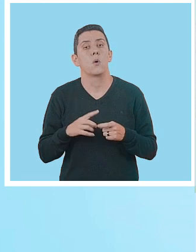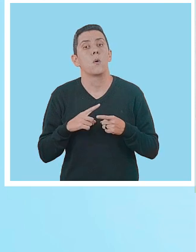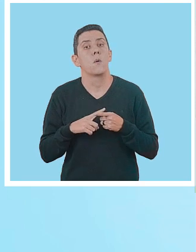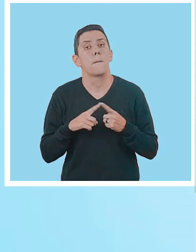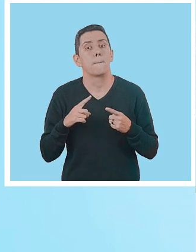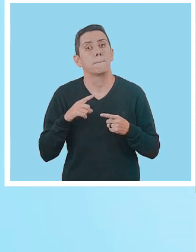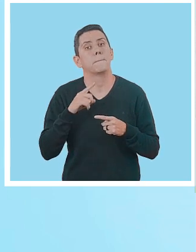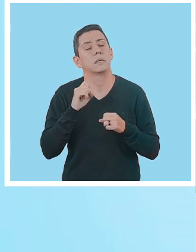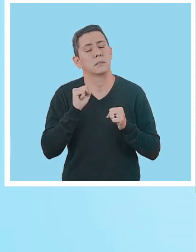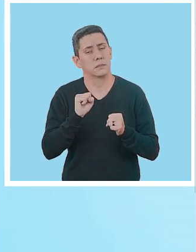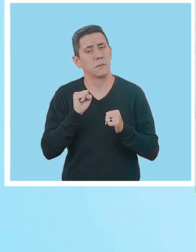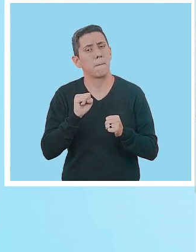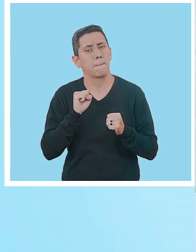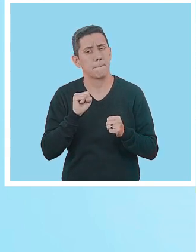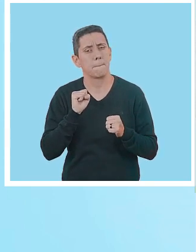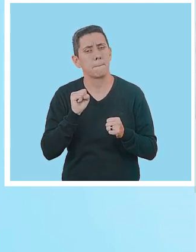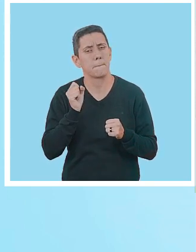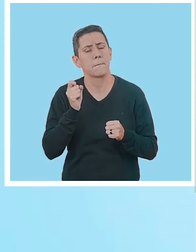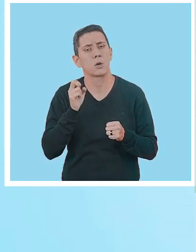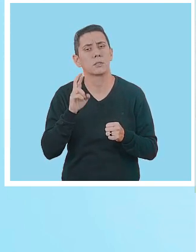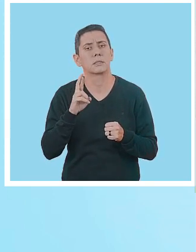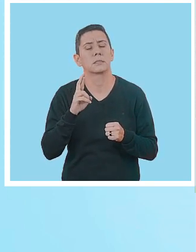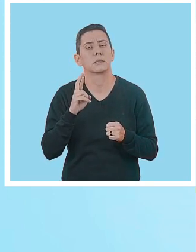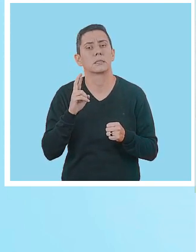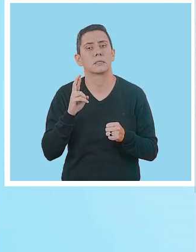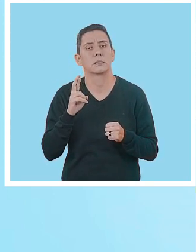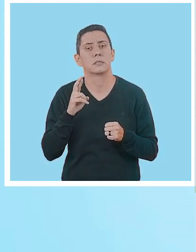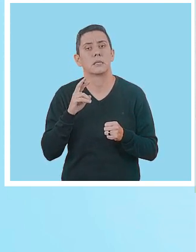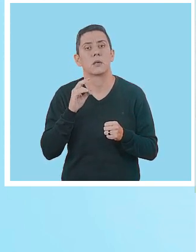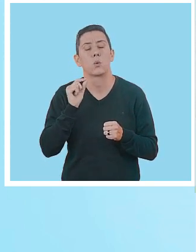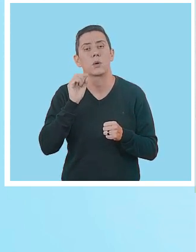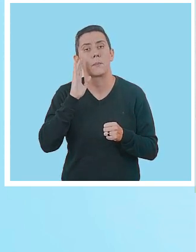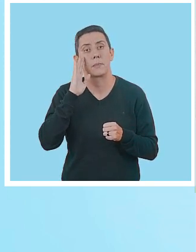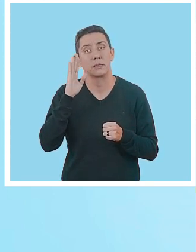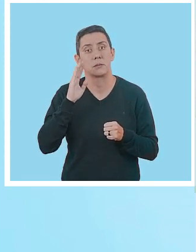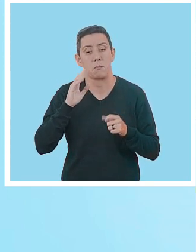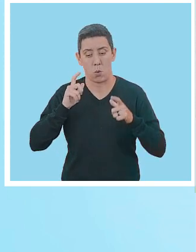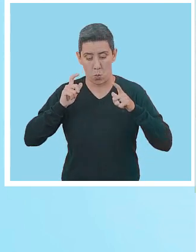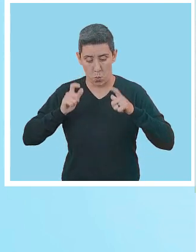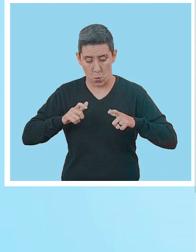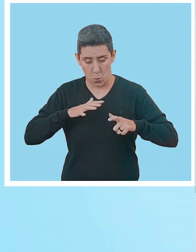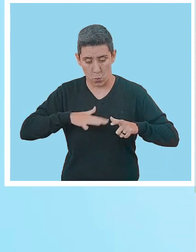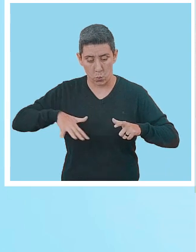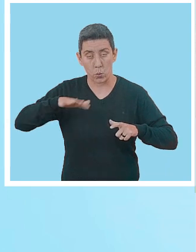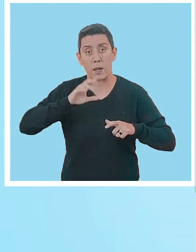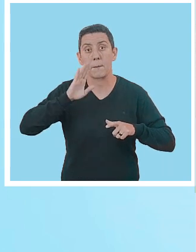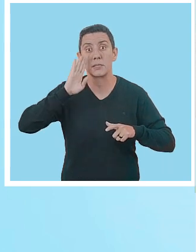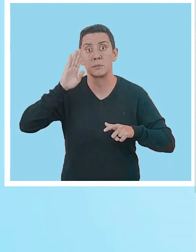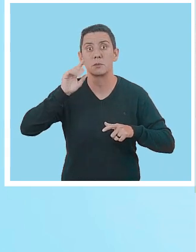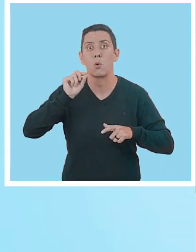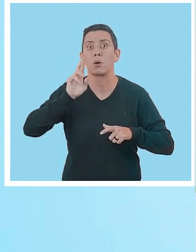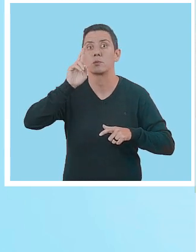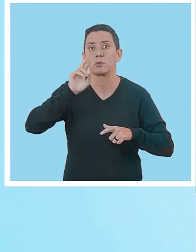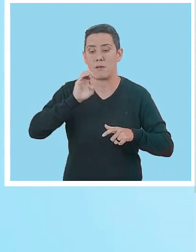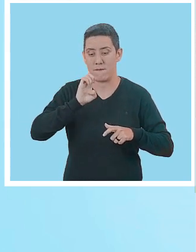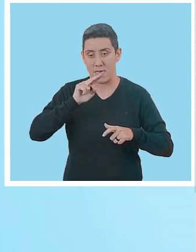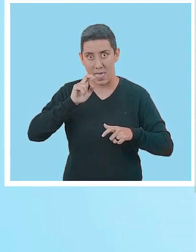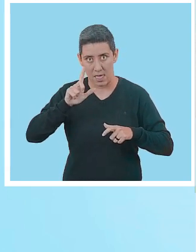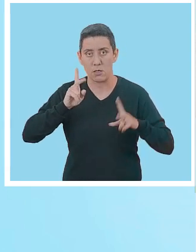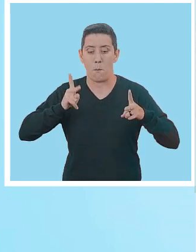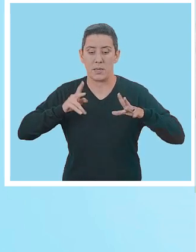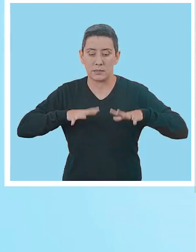local desde que dentro da mesma área de concessão para dentro da mesma distribuidora de energia